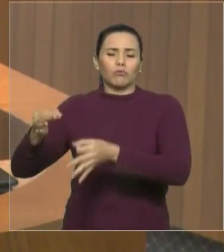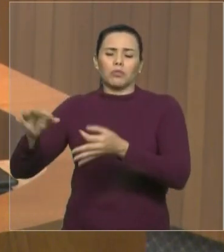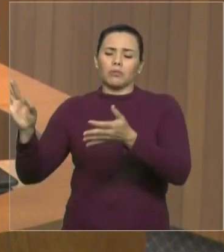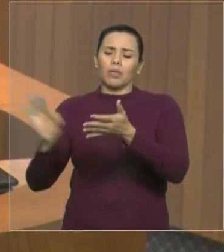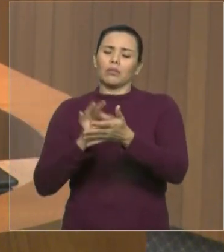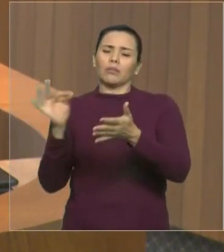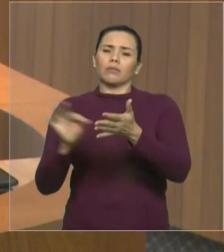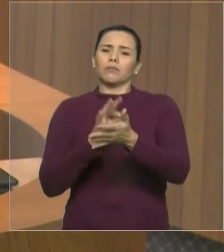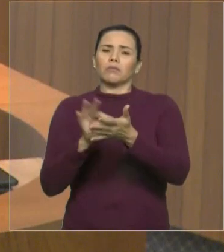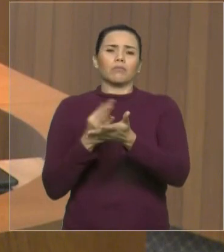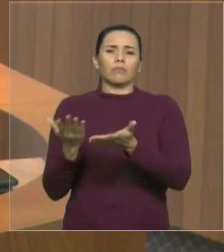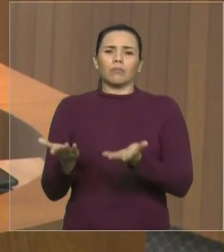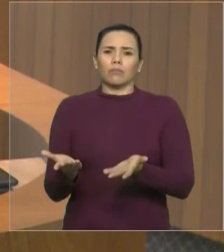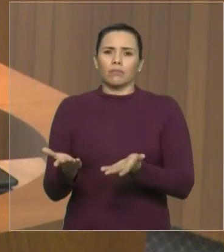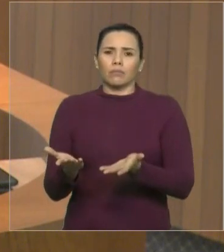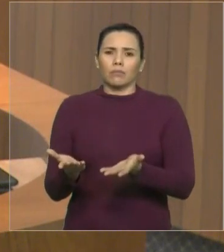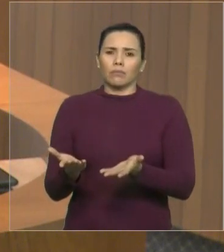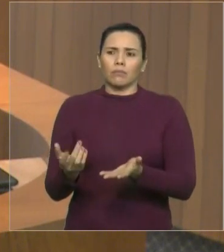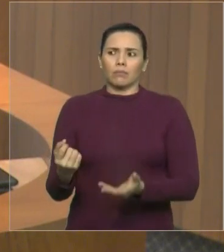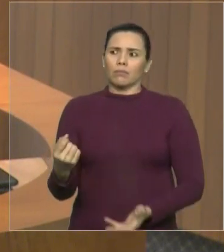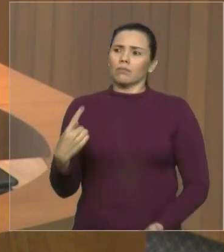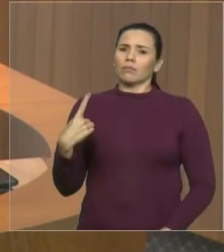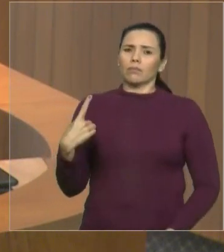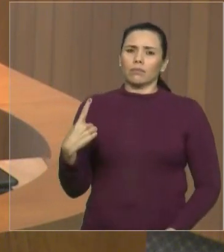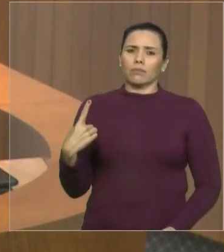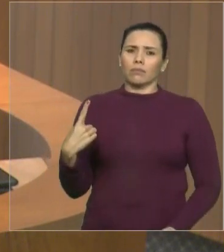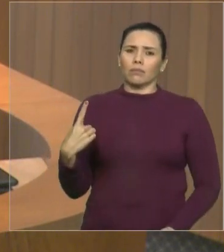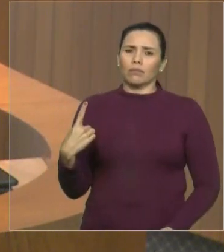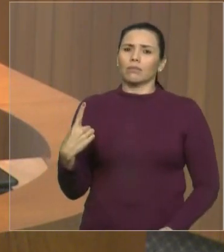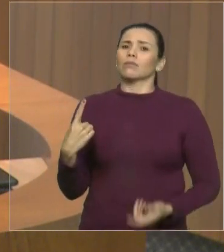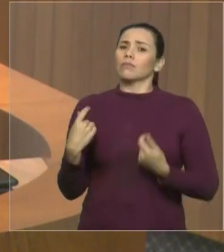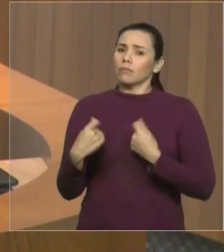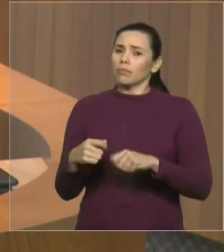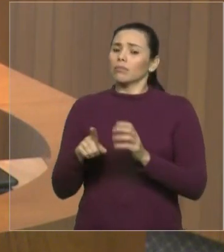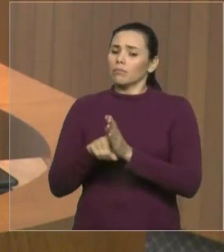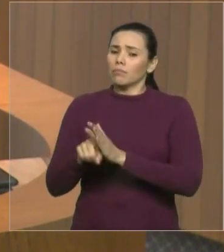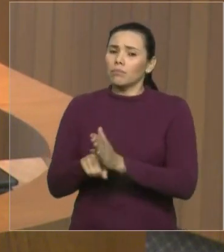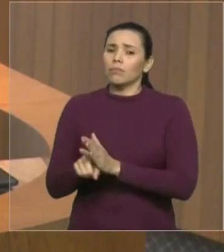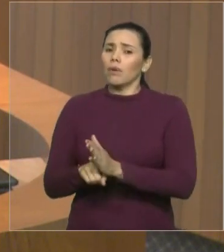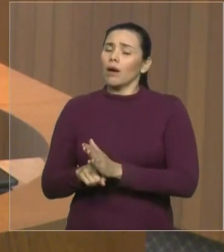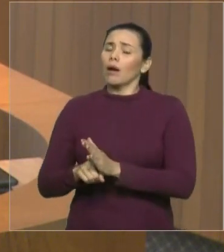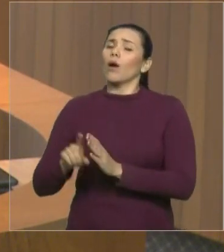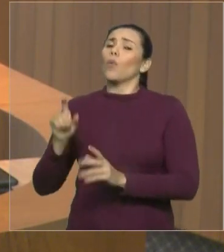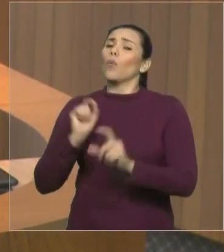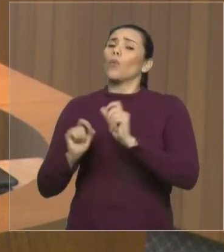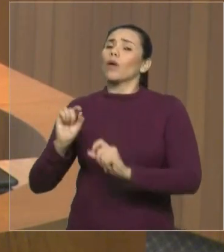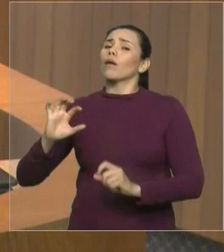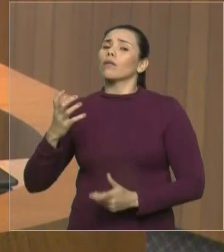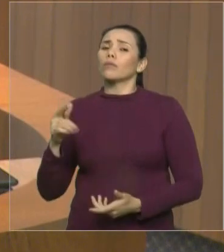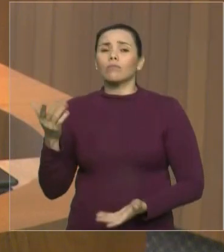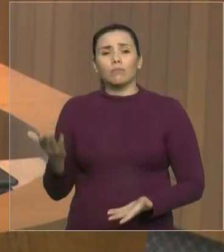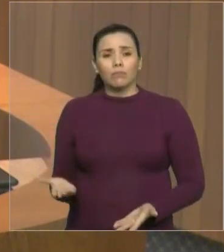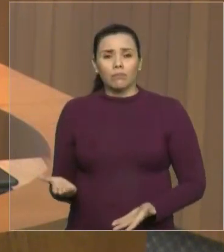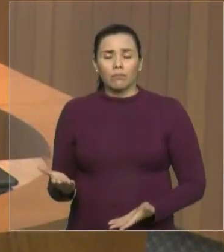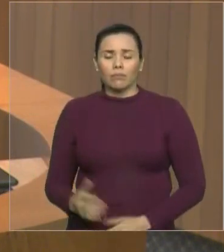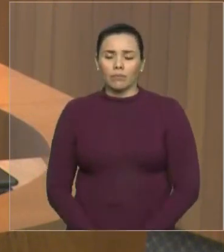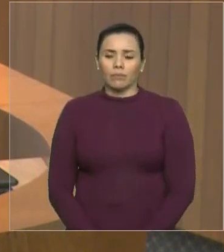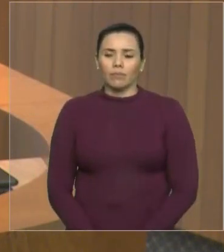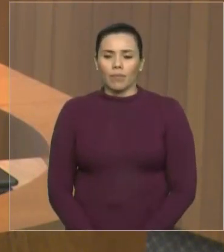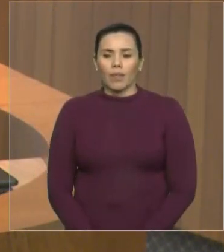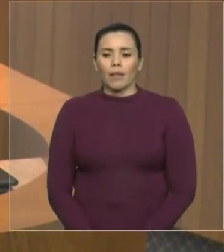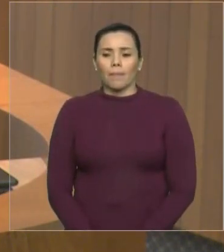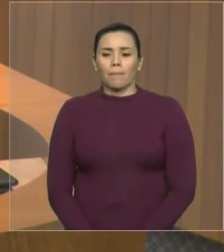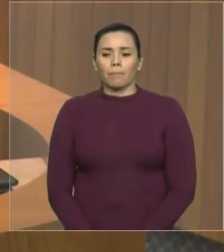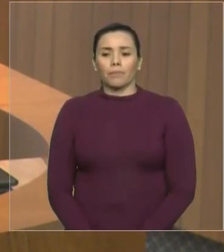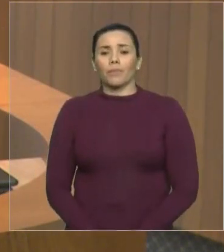uma suspeita a respeito do que está acontecendo. Diante disso, suspeita-se que haja